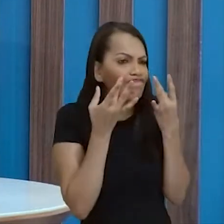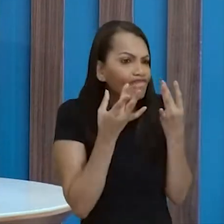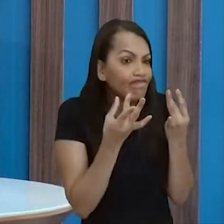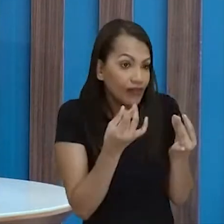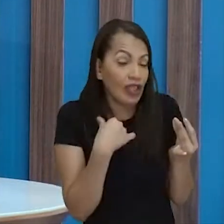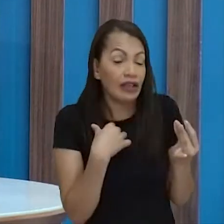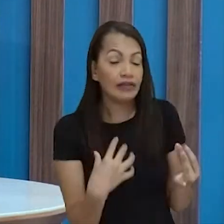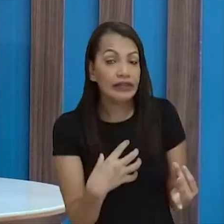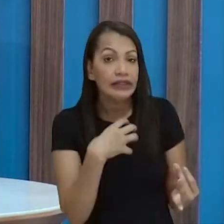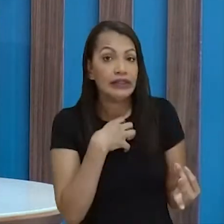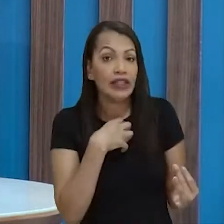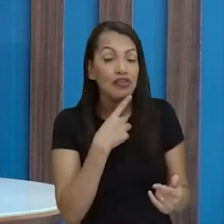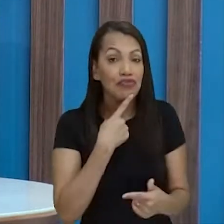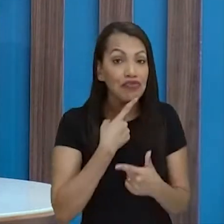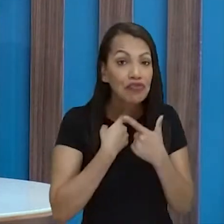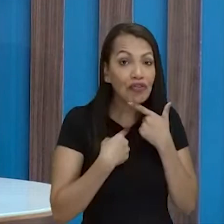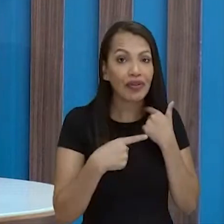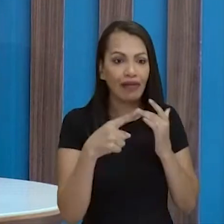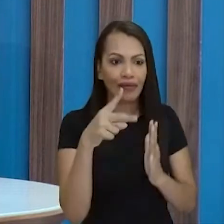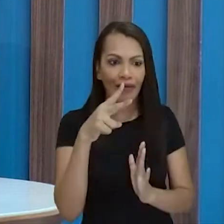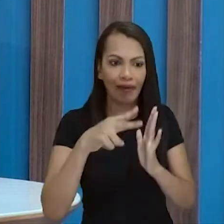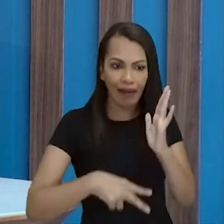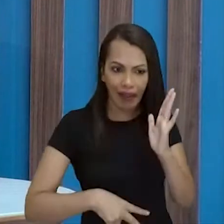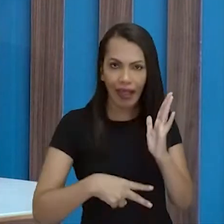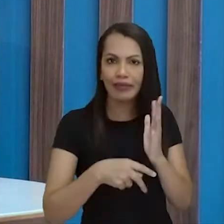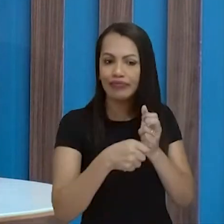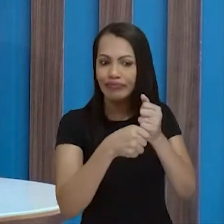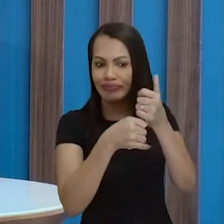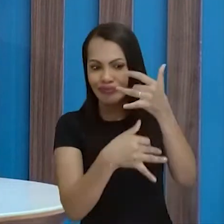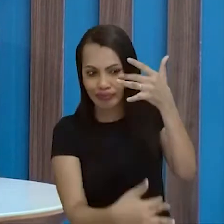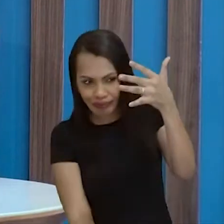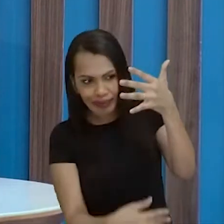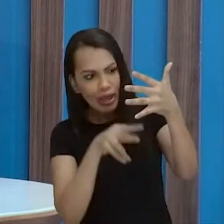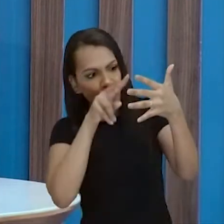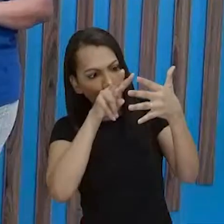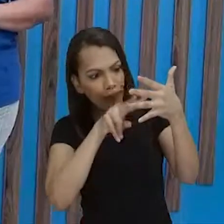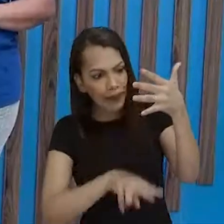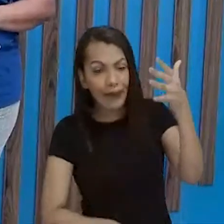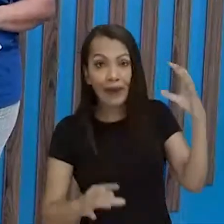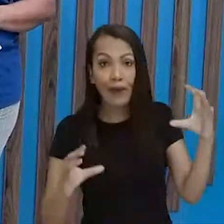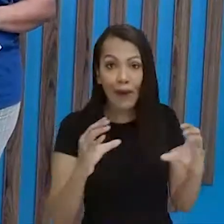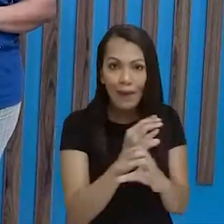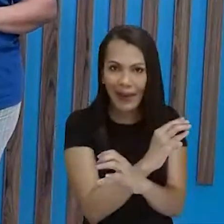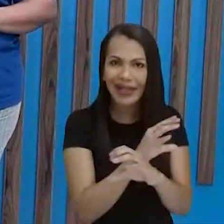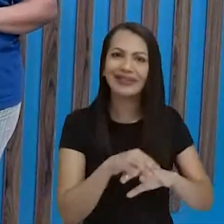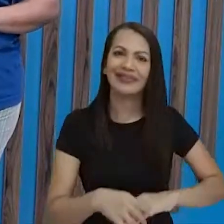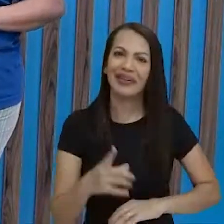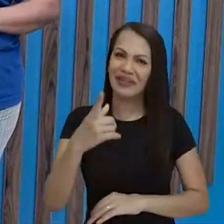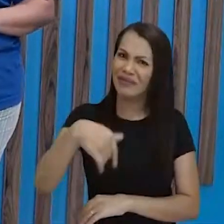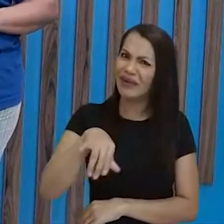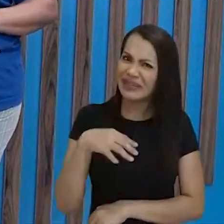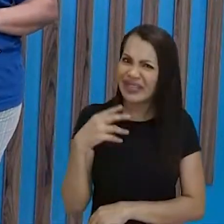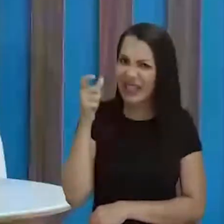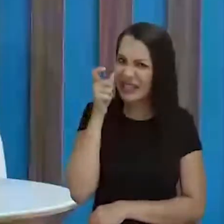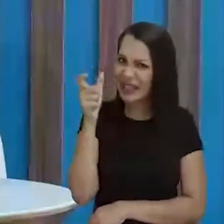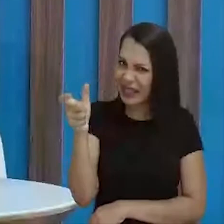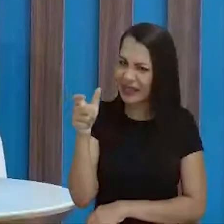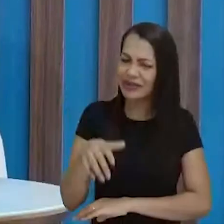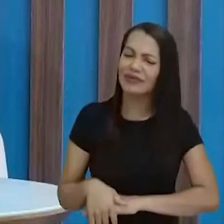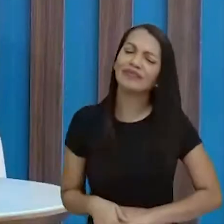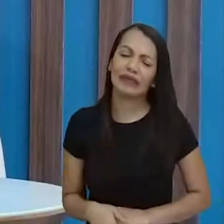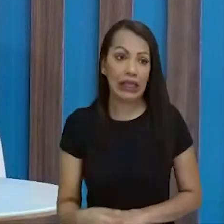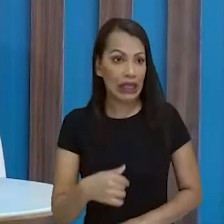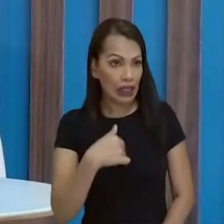lógico, a gente sente vontade de ler a notícia na íntegra, né? Isso mesmo. E você se interessou aí pelo romance de Petra? Me interessei